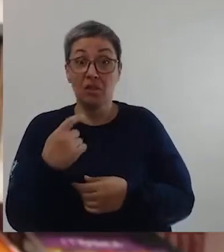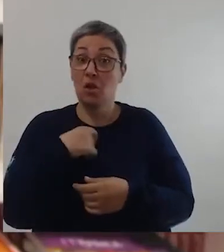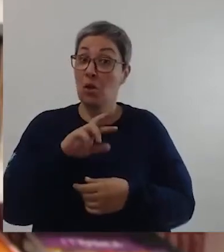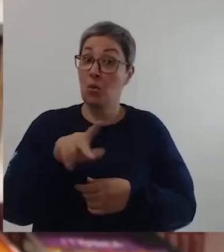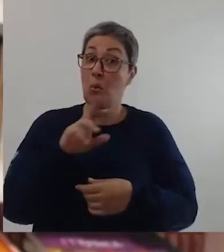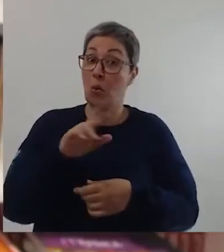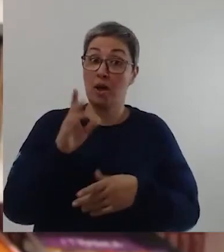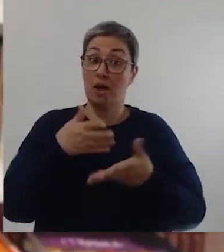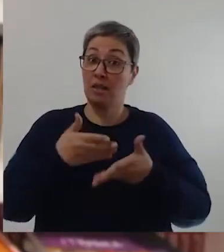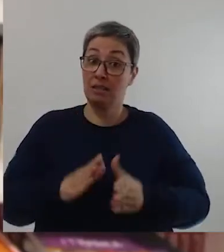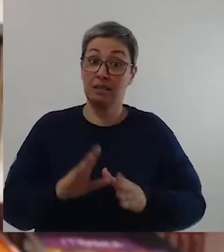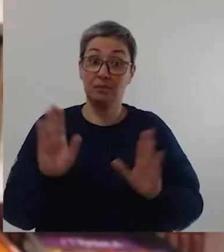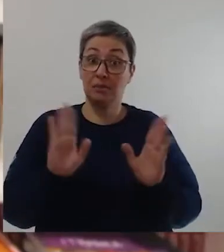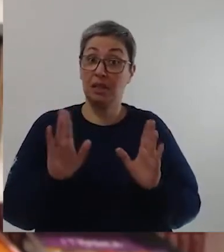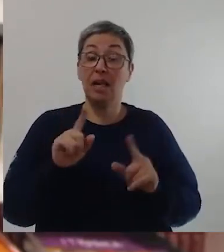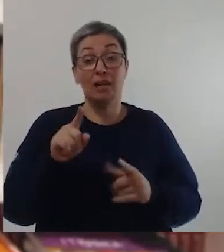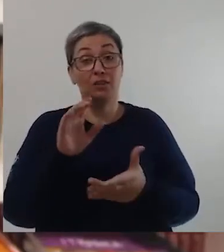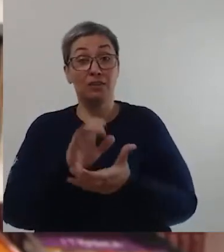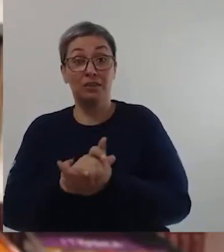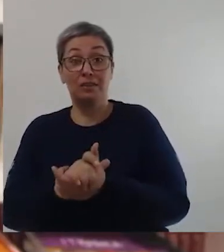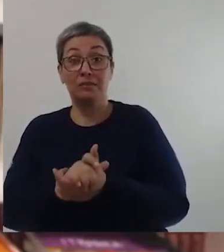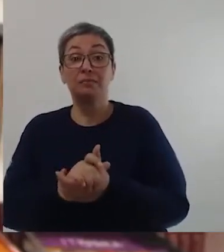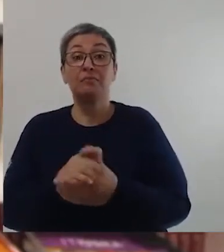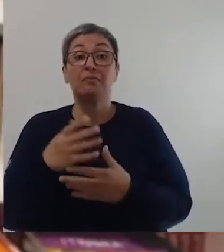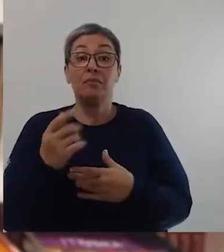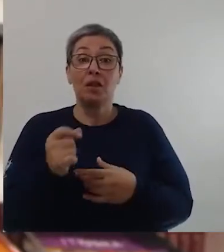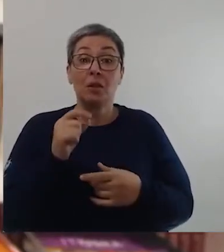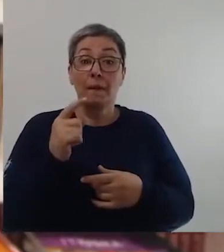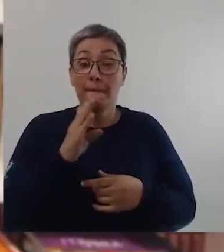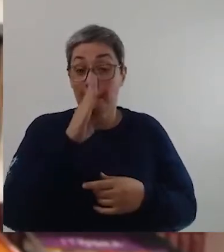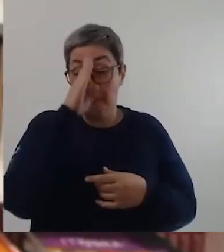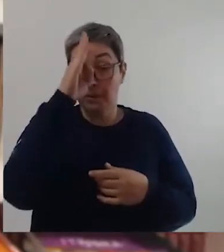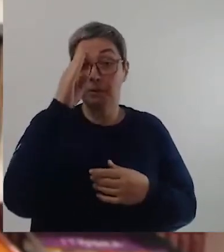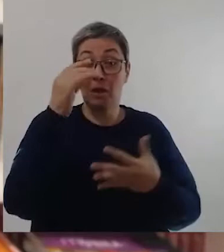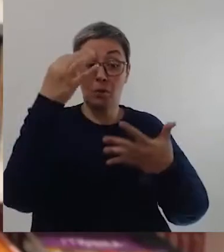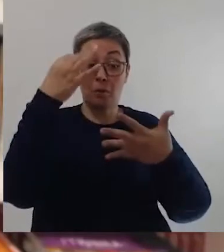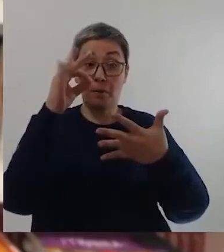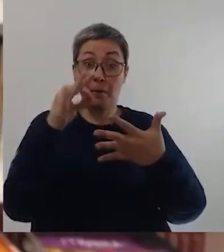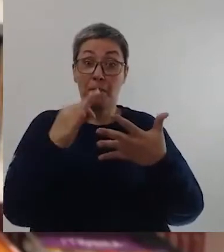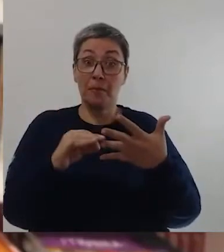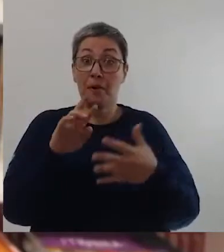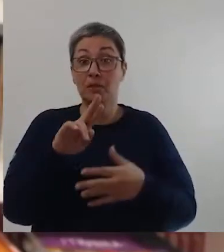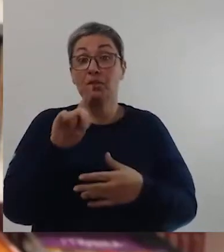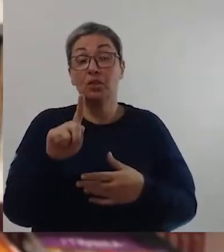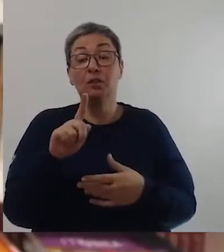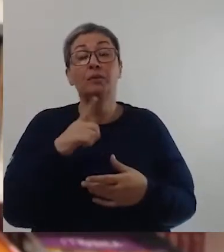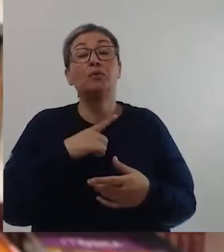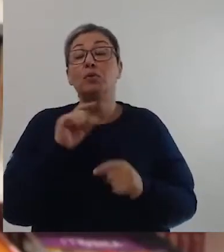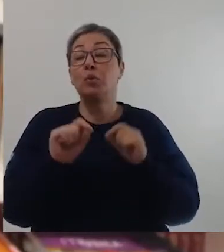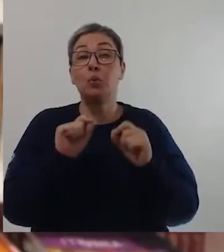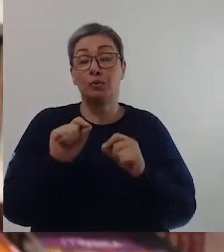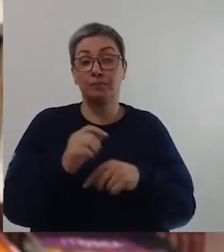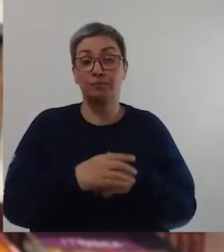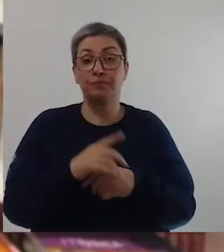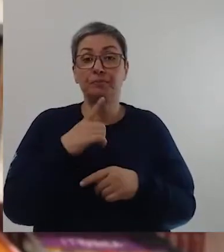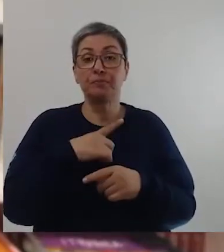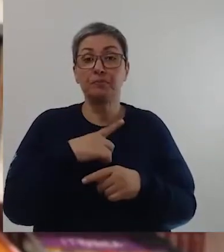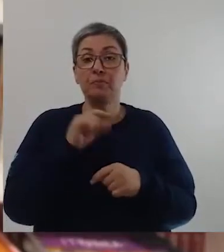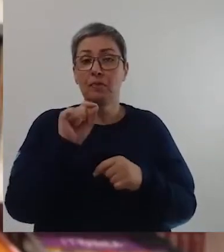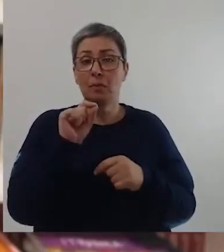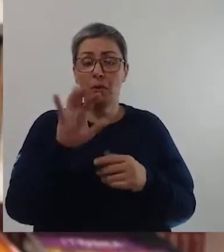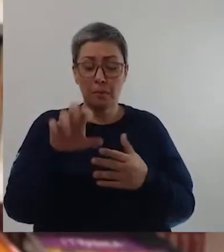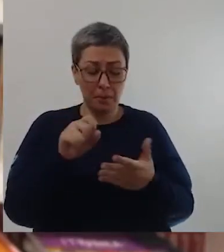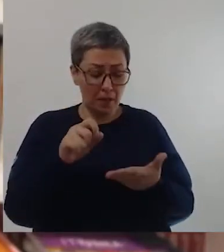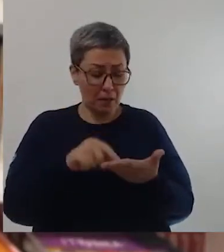olha que interessante algo mais de nascimento de casamento os principais dados do RG que tá lá no RG